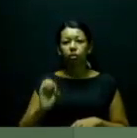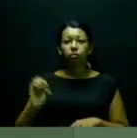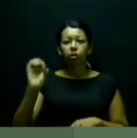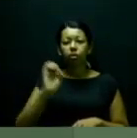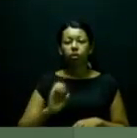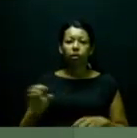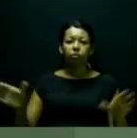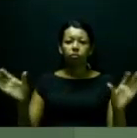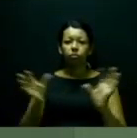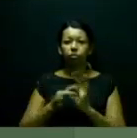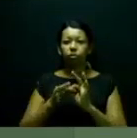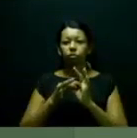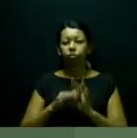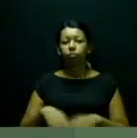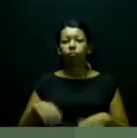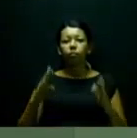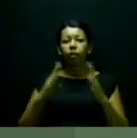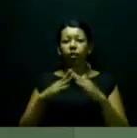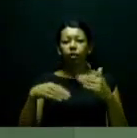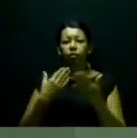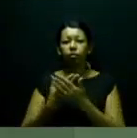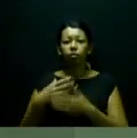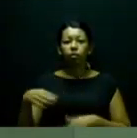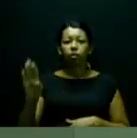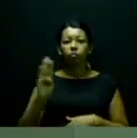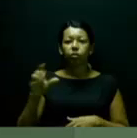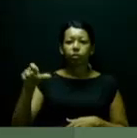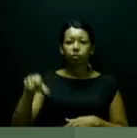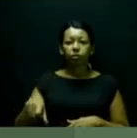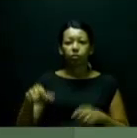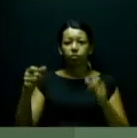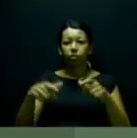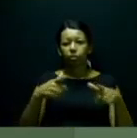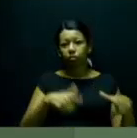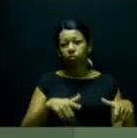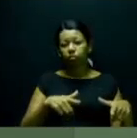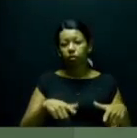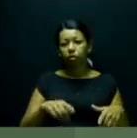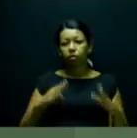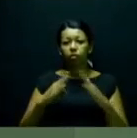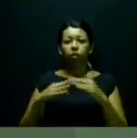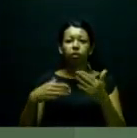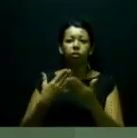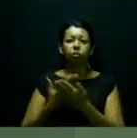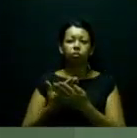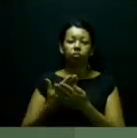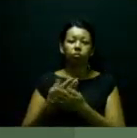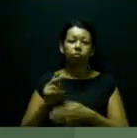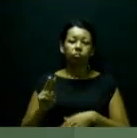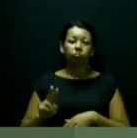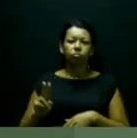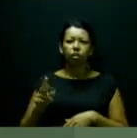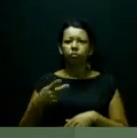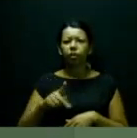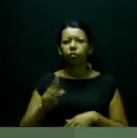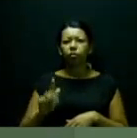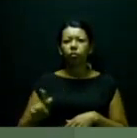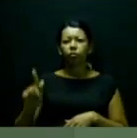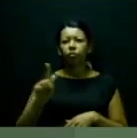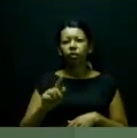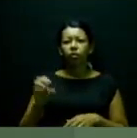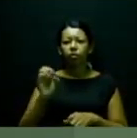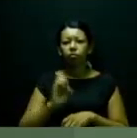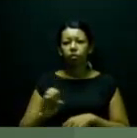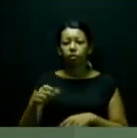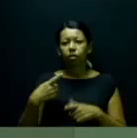é parceiro. A escola do Bolsão 9 é uma área institucional, é uma escola mantida pelo governo do estado, porque o município não